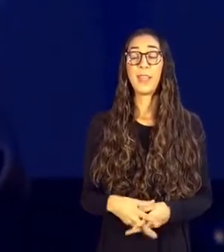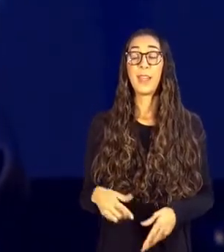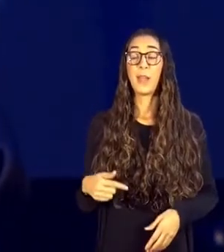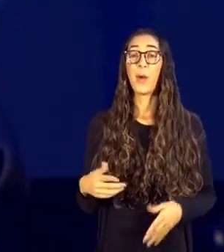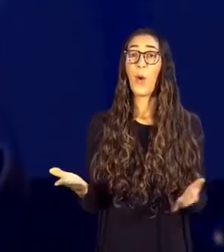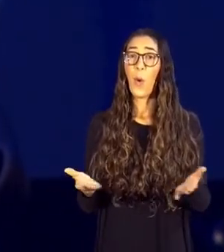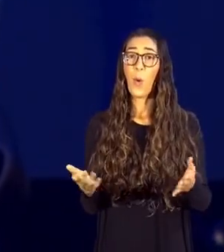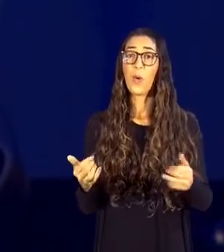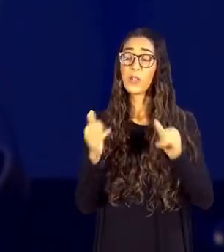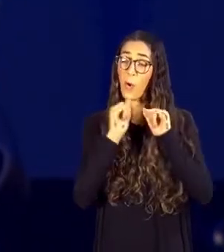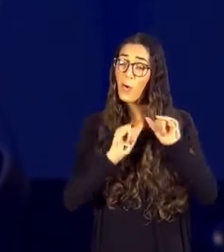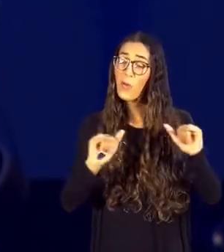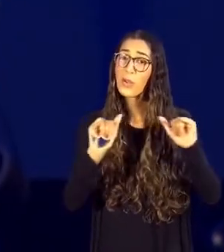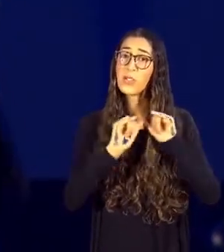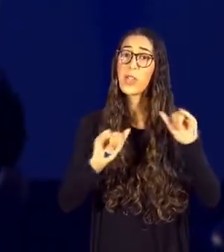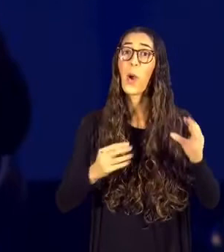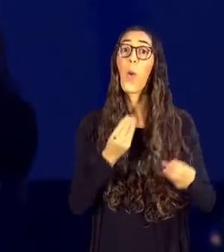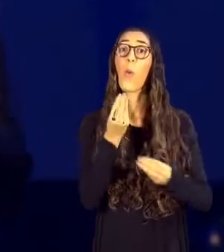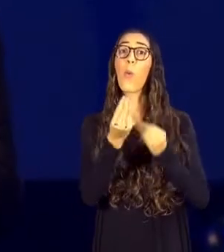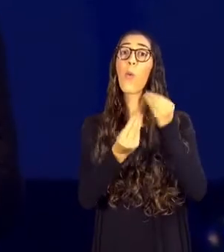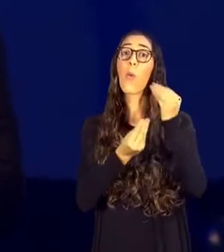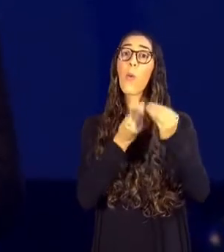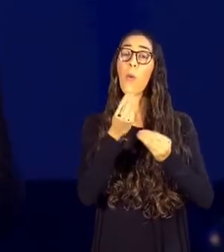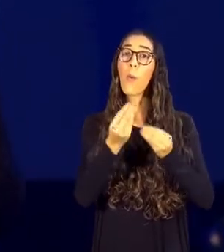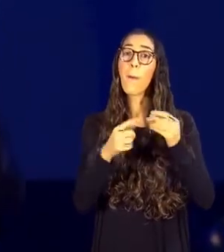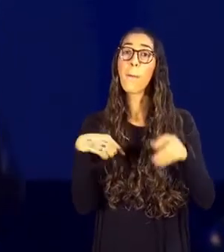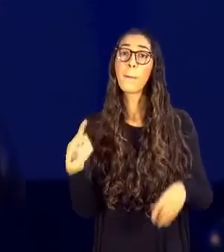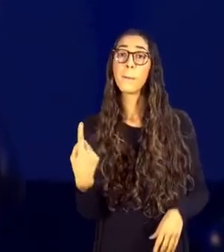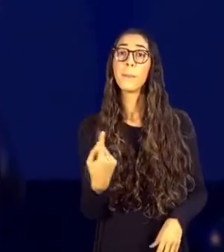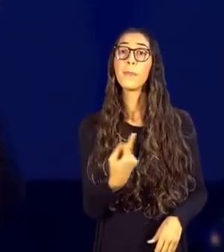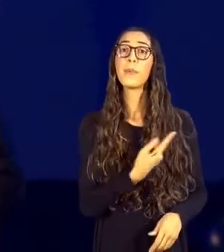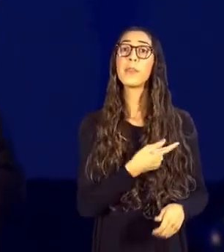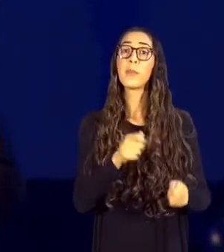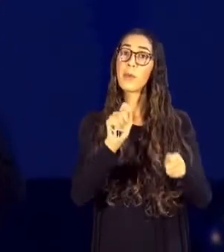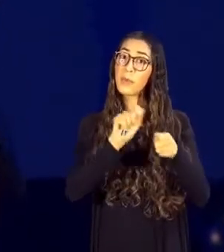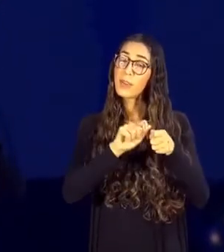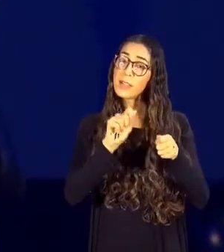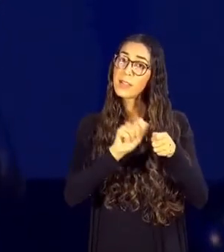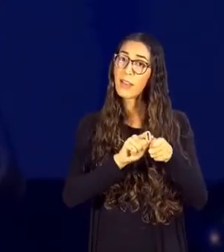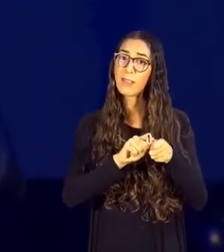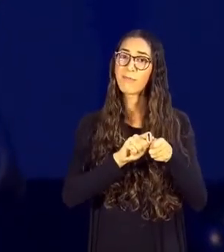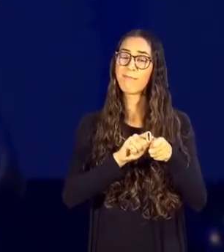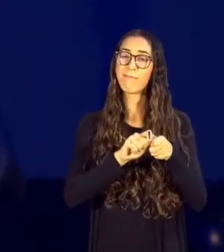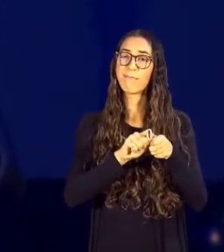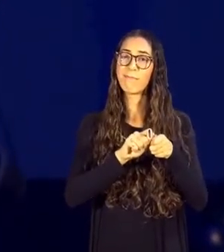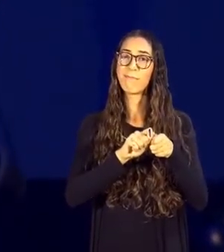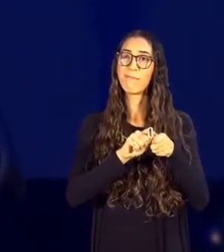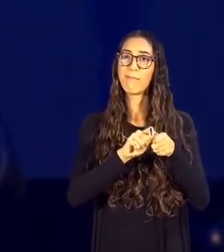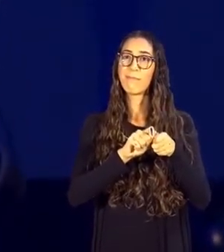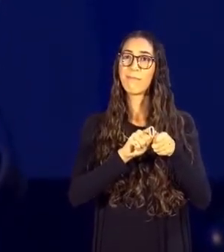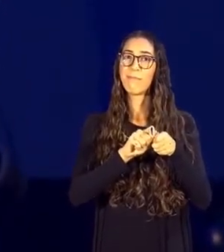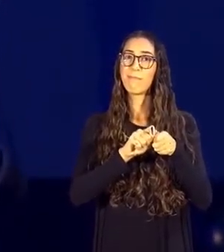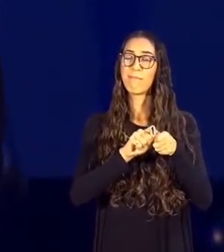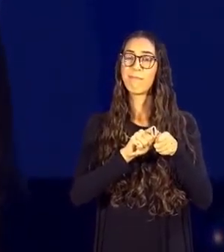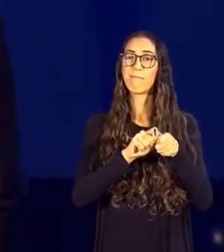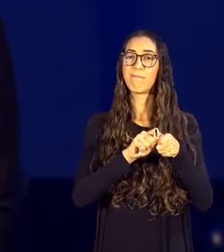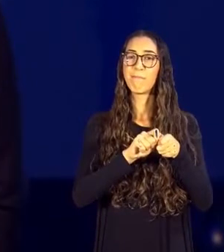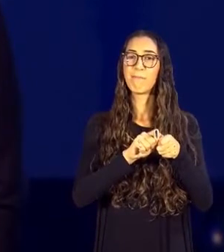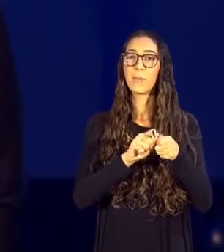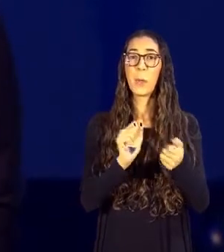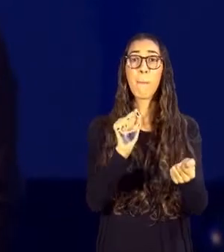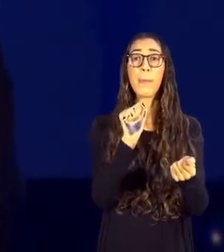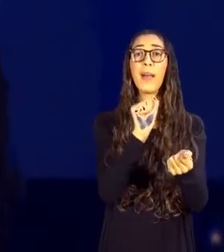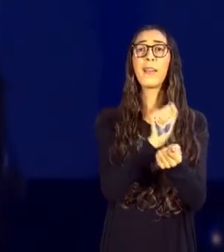de como nós vamos usar umas ferramentas corretas para a gente não sucumbir a